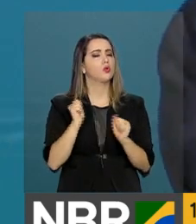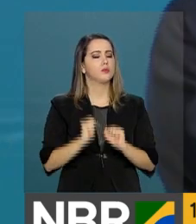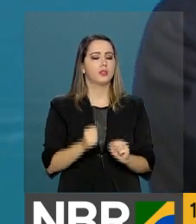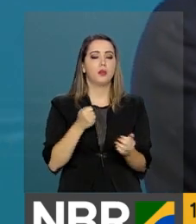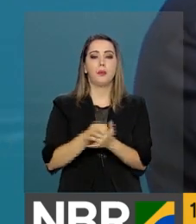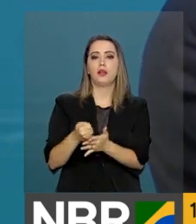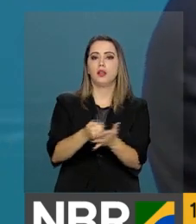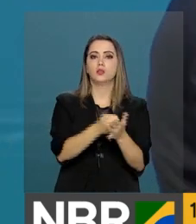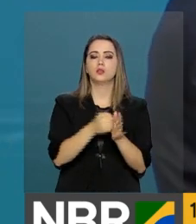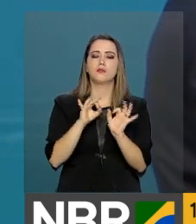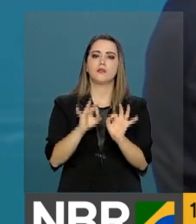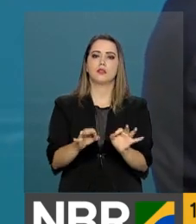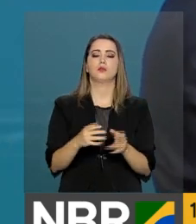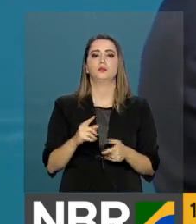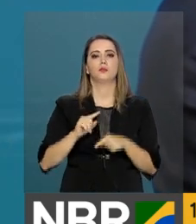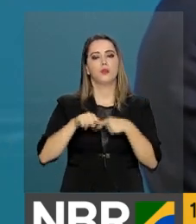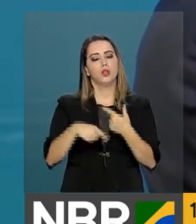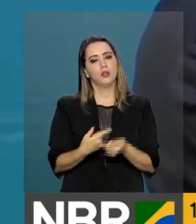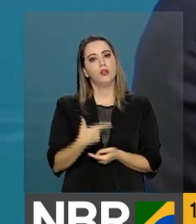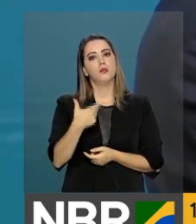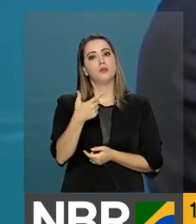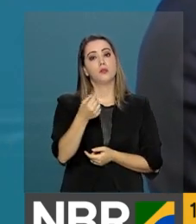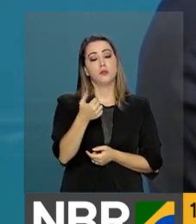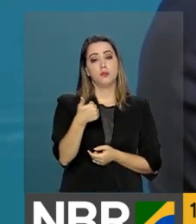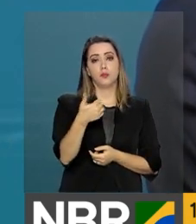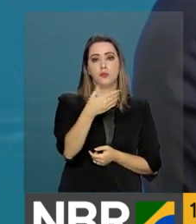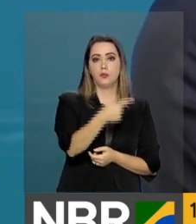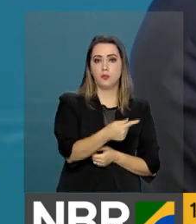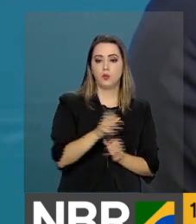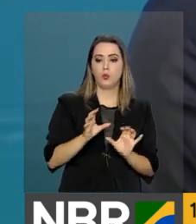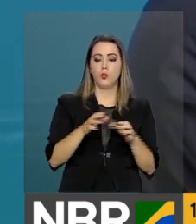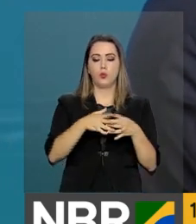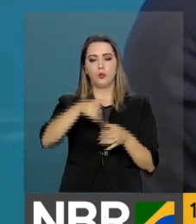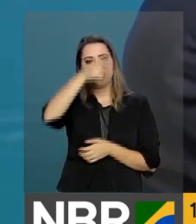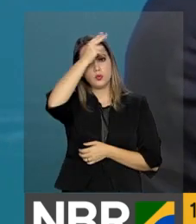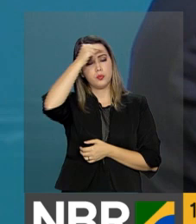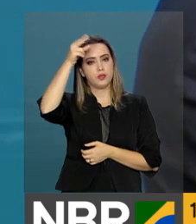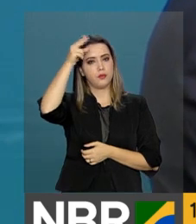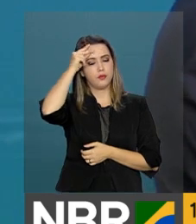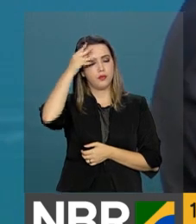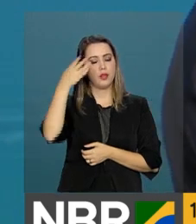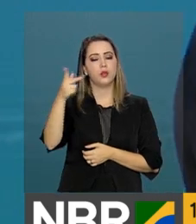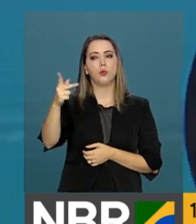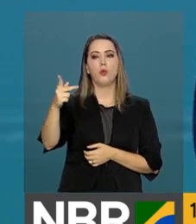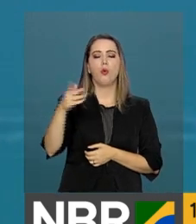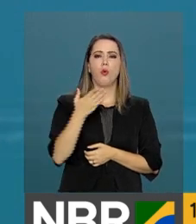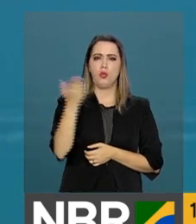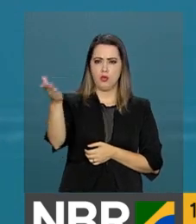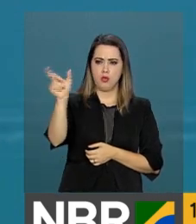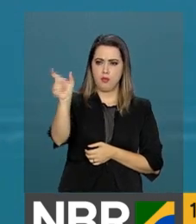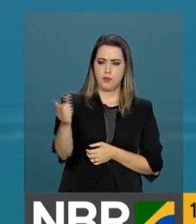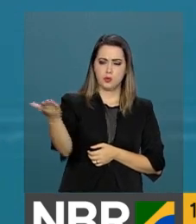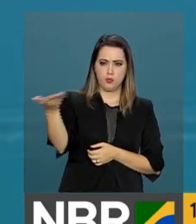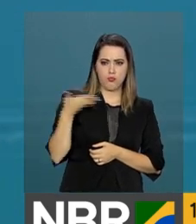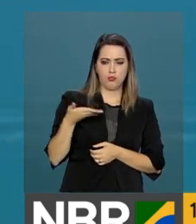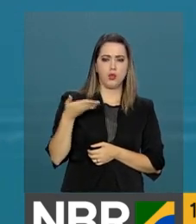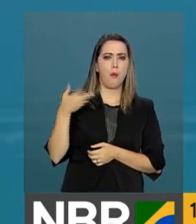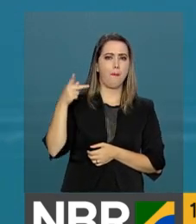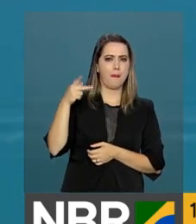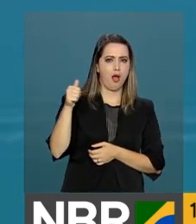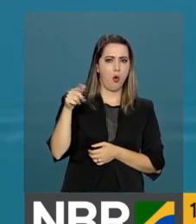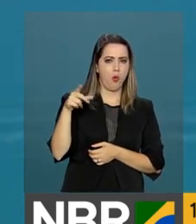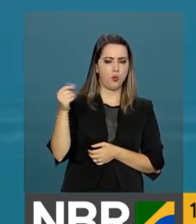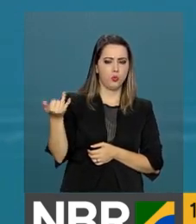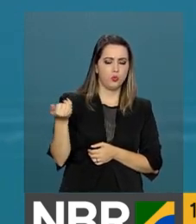2017, nova mobilização dos senhores prefeitos, o Paulo Joukowsky e vários diretores